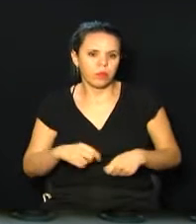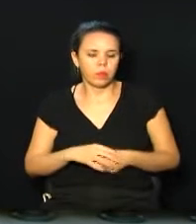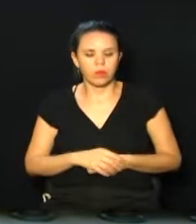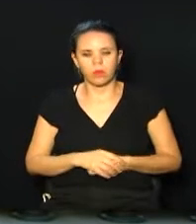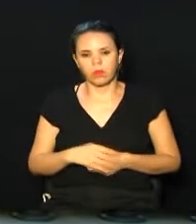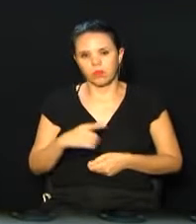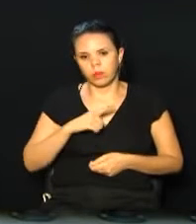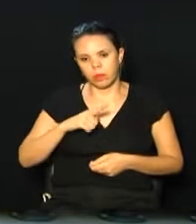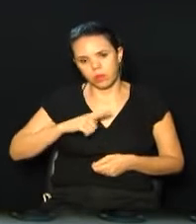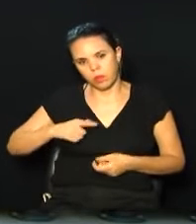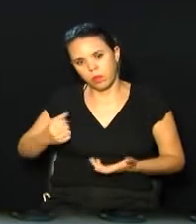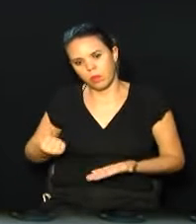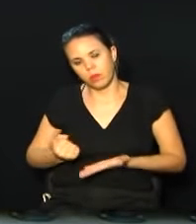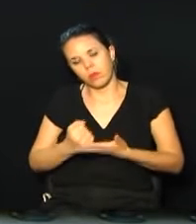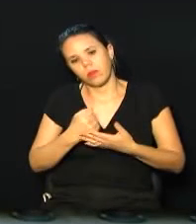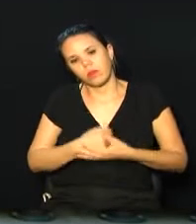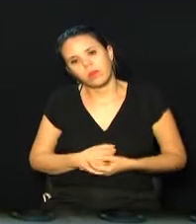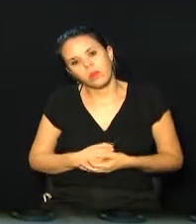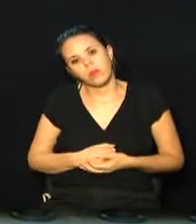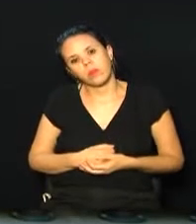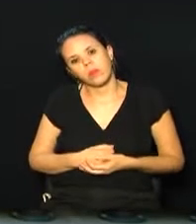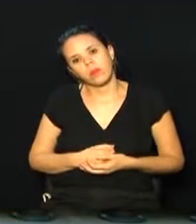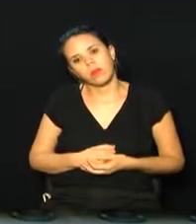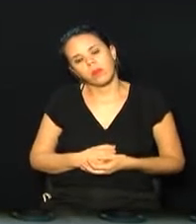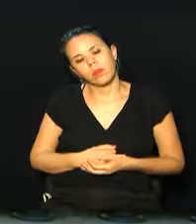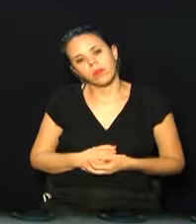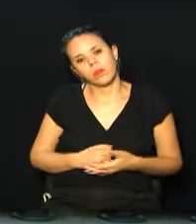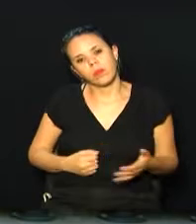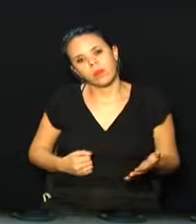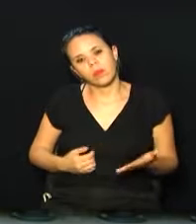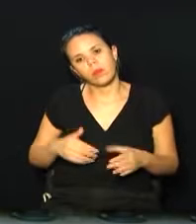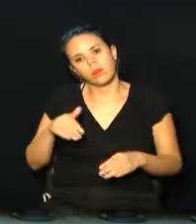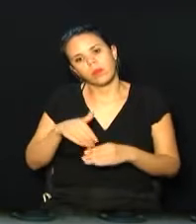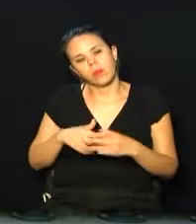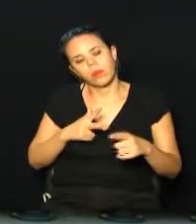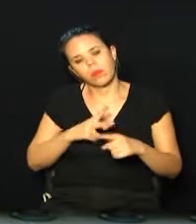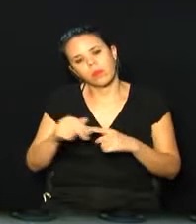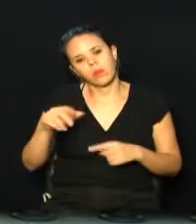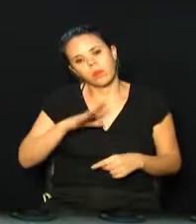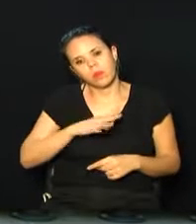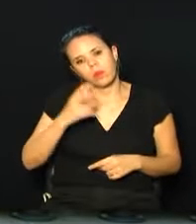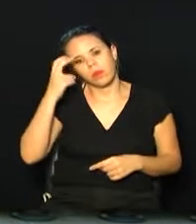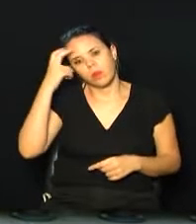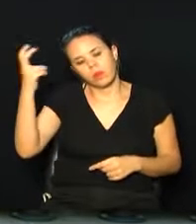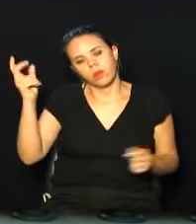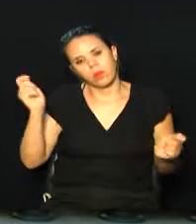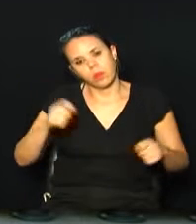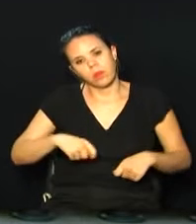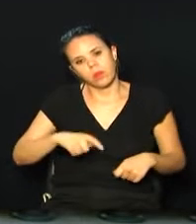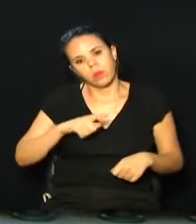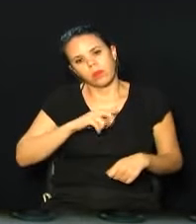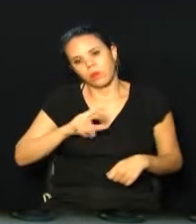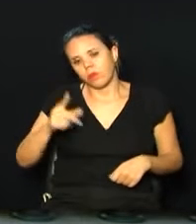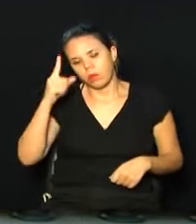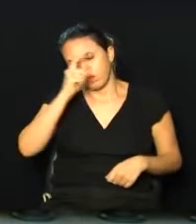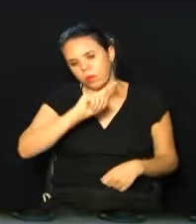tem essa capacidade, já foi também eleita cidade inteligente e tem essa potencialidade. Não é difícil de um mecanismo